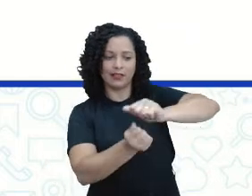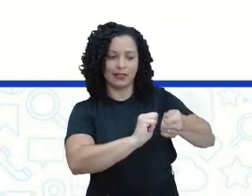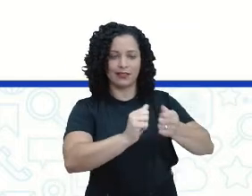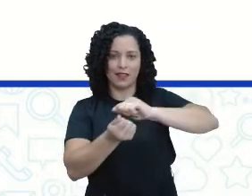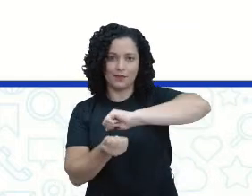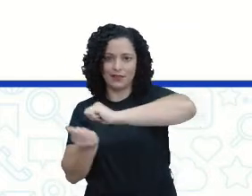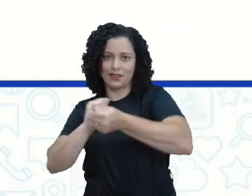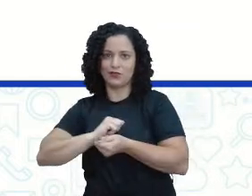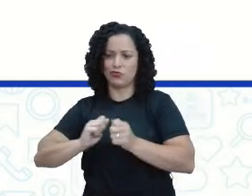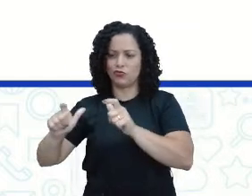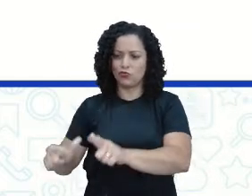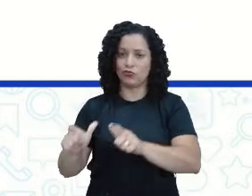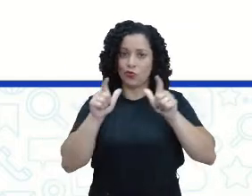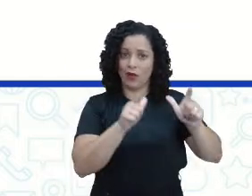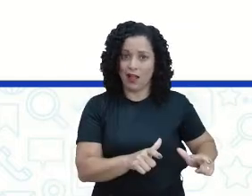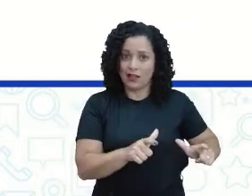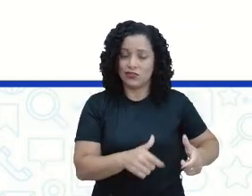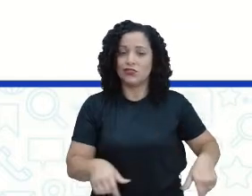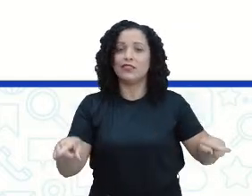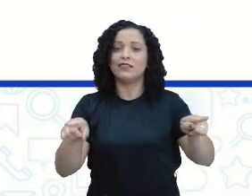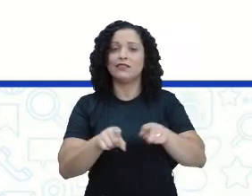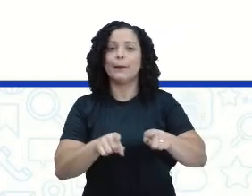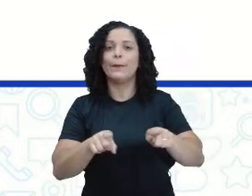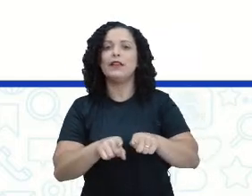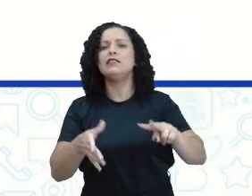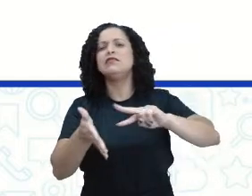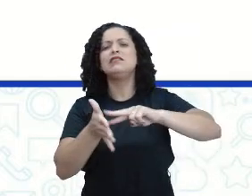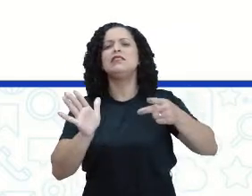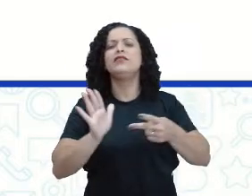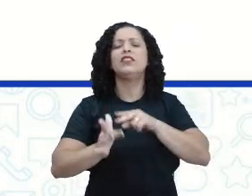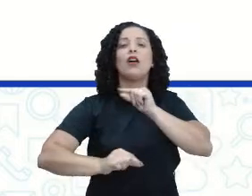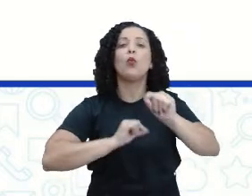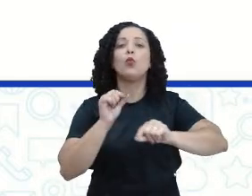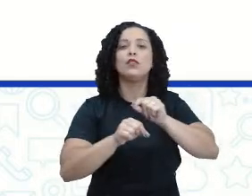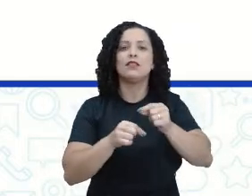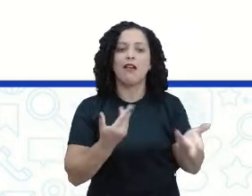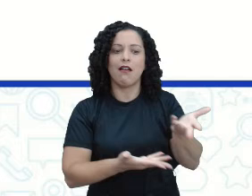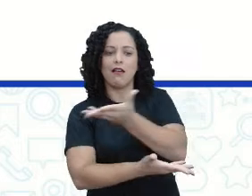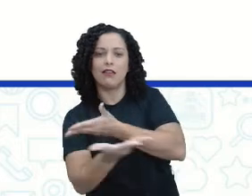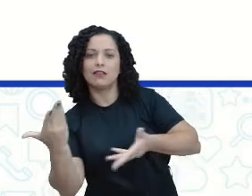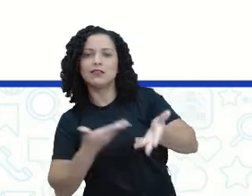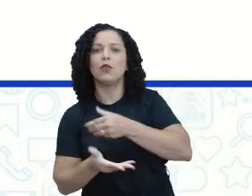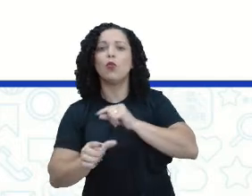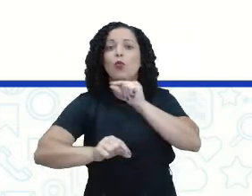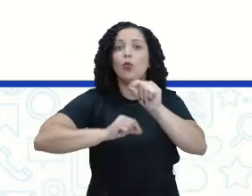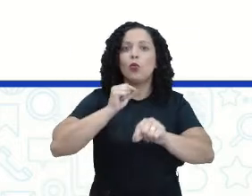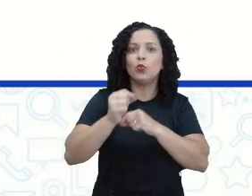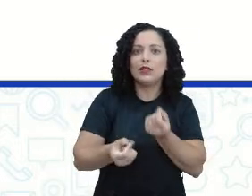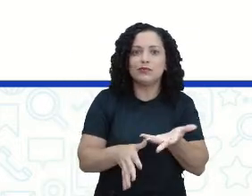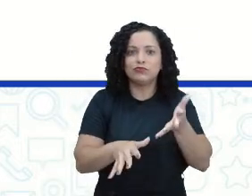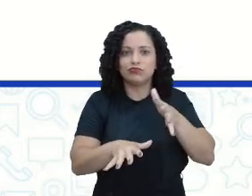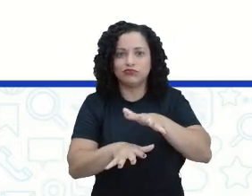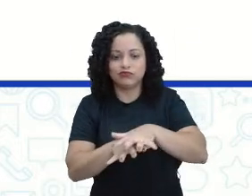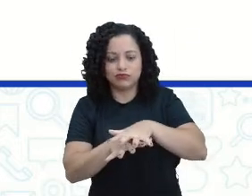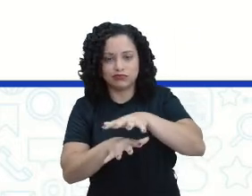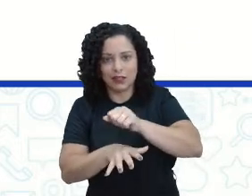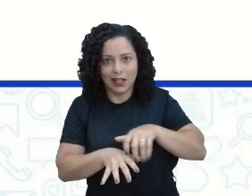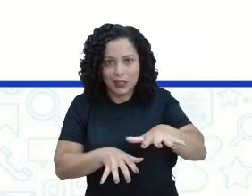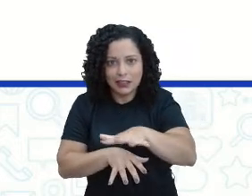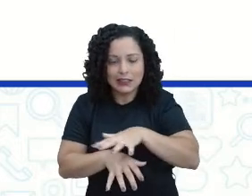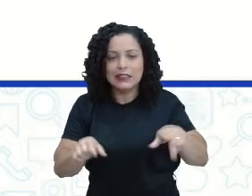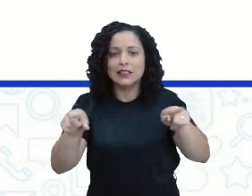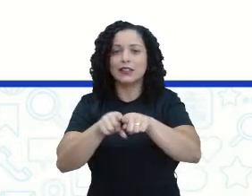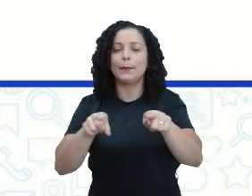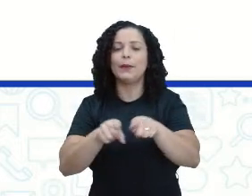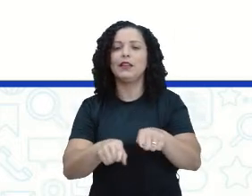essas adaptações têm a ver com a função, né, do que realiza, e aí o chamado aí, os tipos de bicos diferentes, que